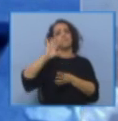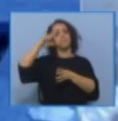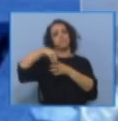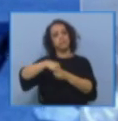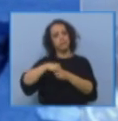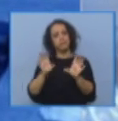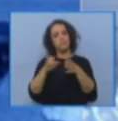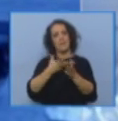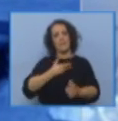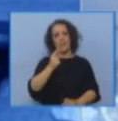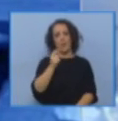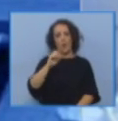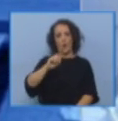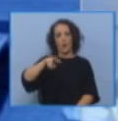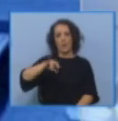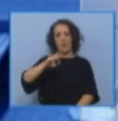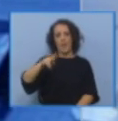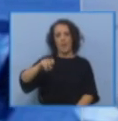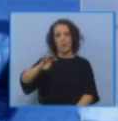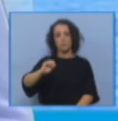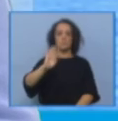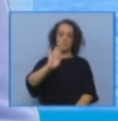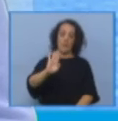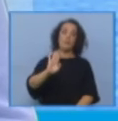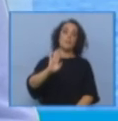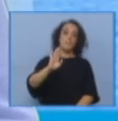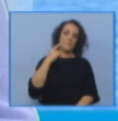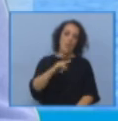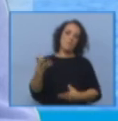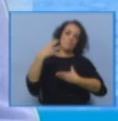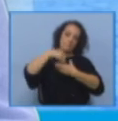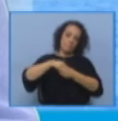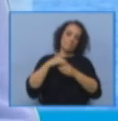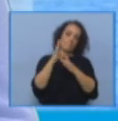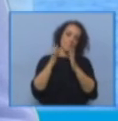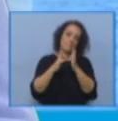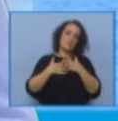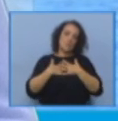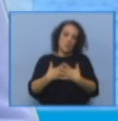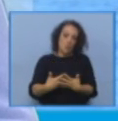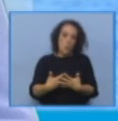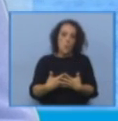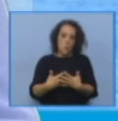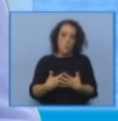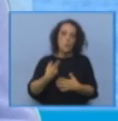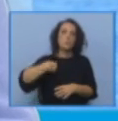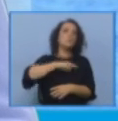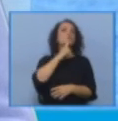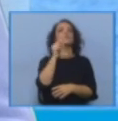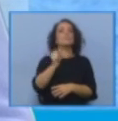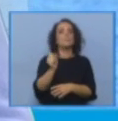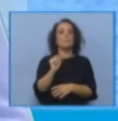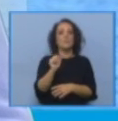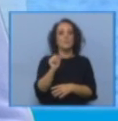dos deonianos? Bom, aí tem tudo. Aliás, logo no carisma cristão, não é? Porque acho que nós não podemos passar